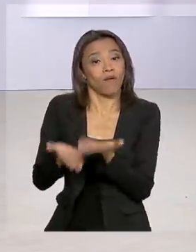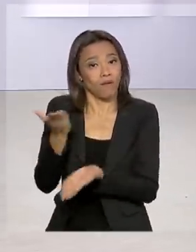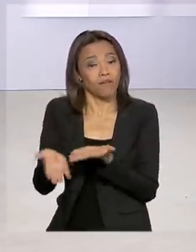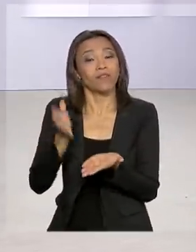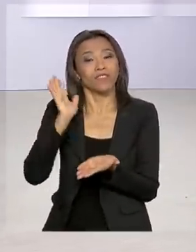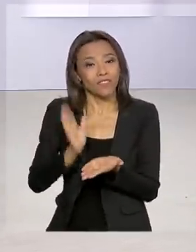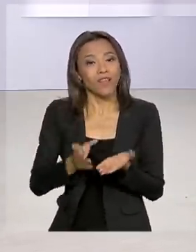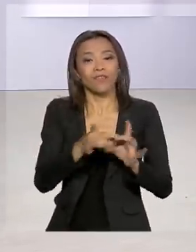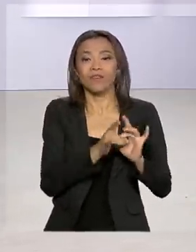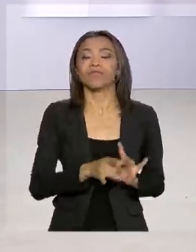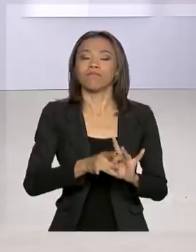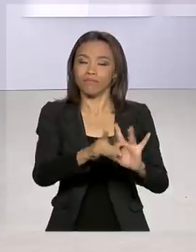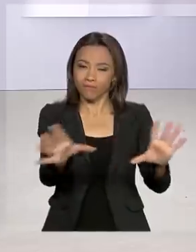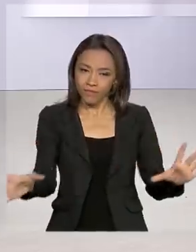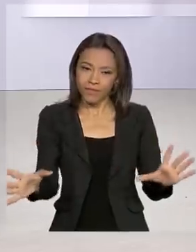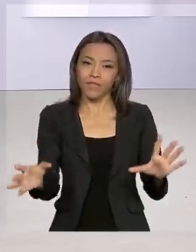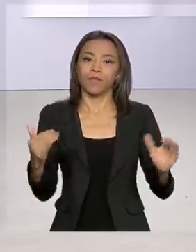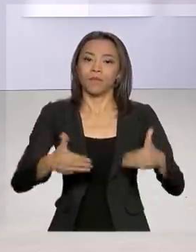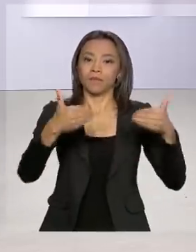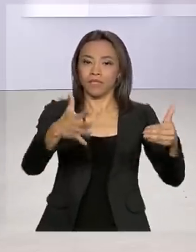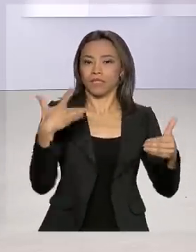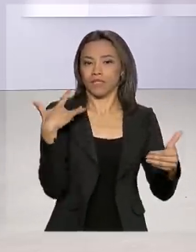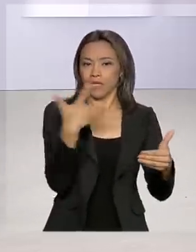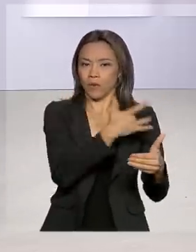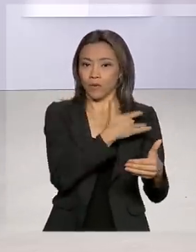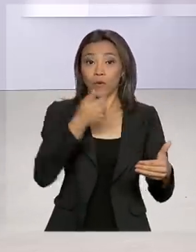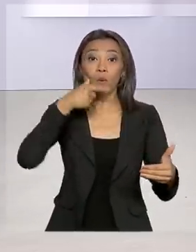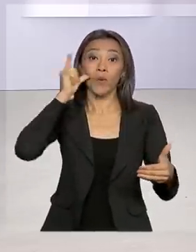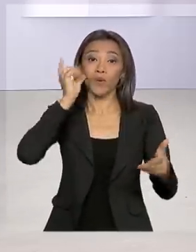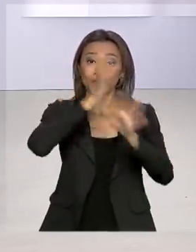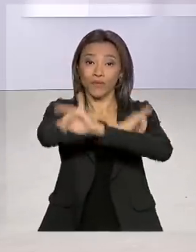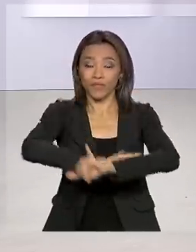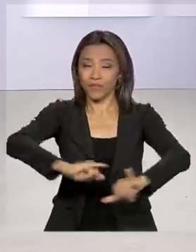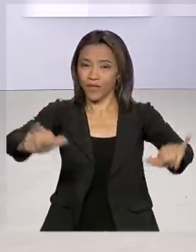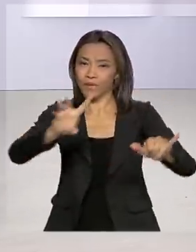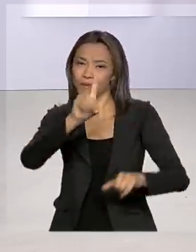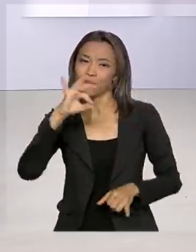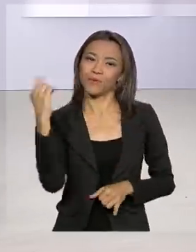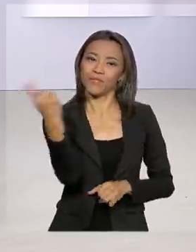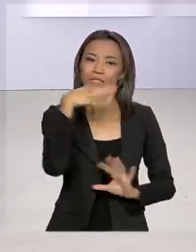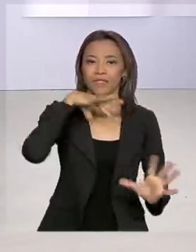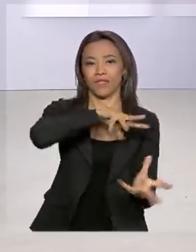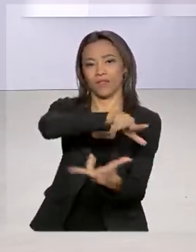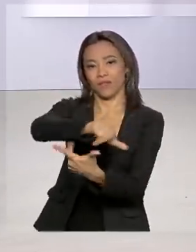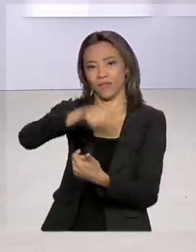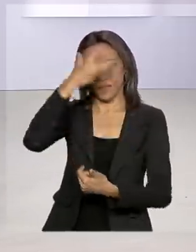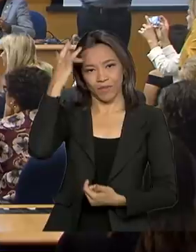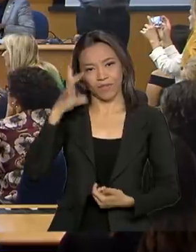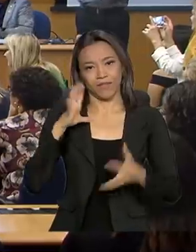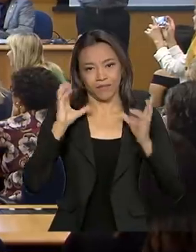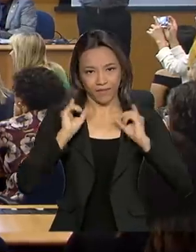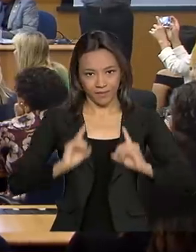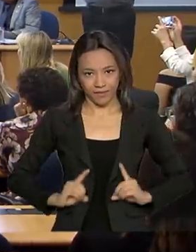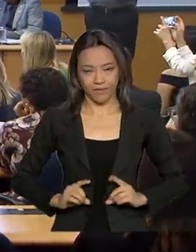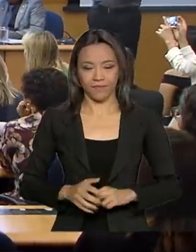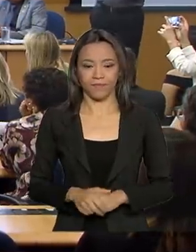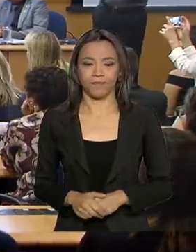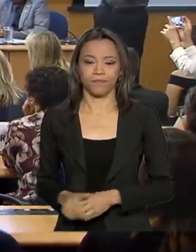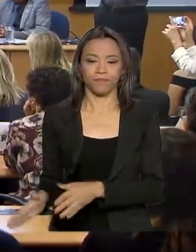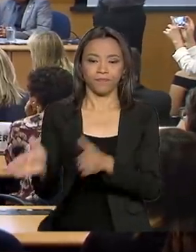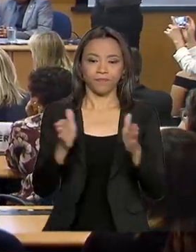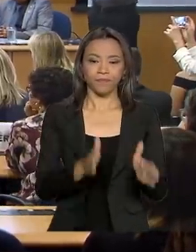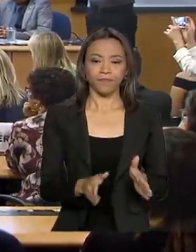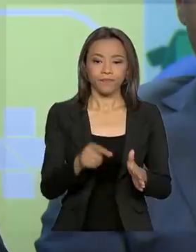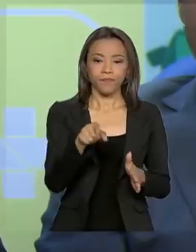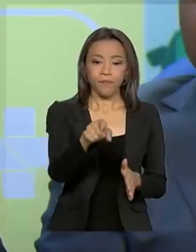pelo Ministério da Saúde. O anúncio foi feito ontem, no Dia Internacional da Pessoa com Deficiência. O Ministério da